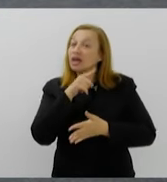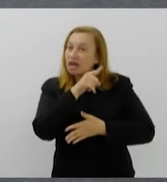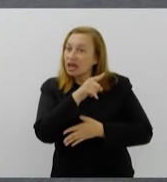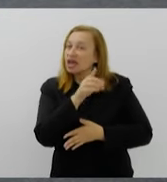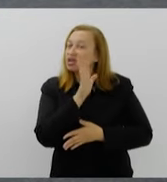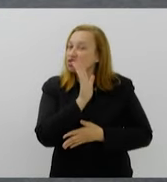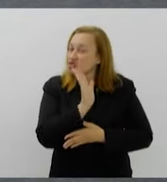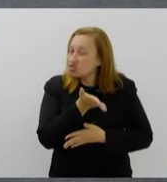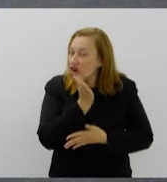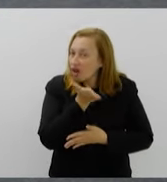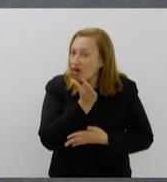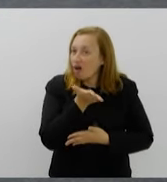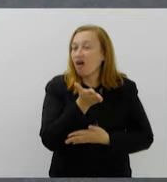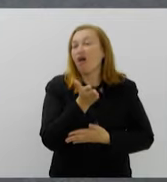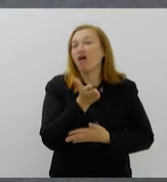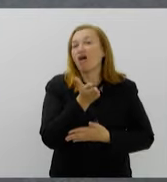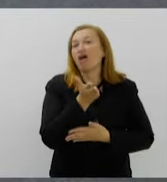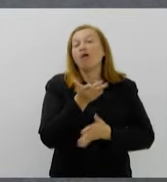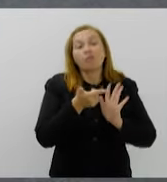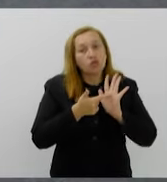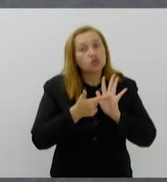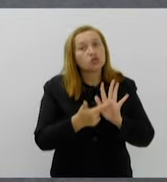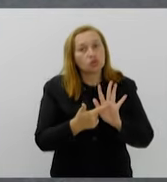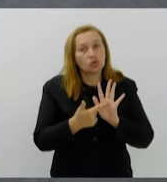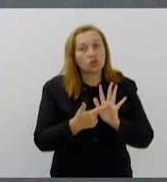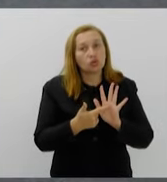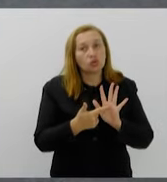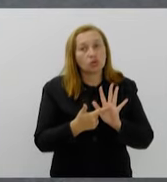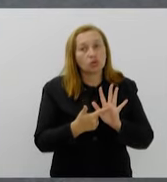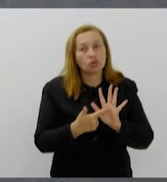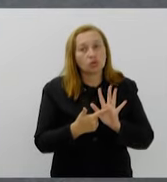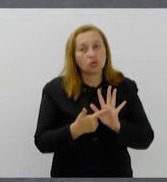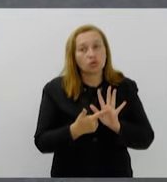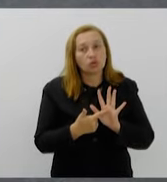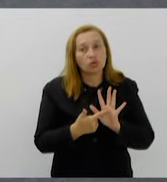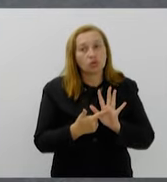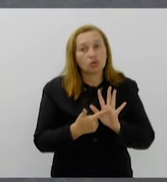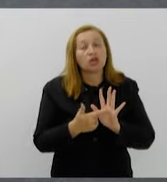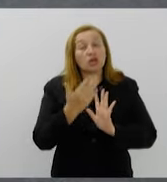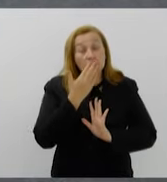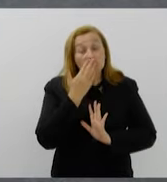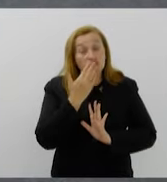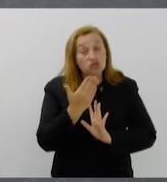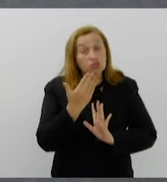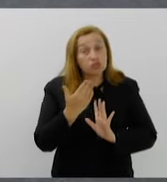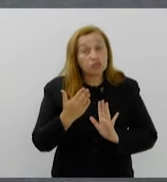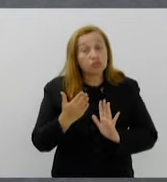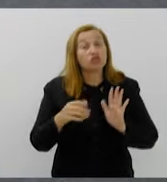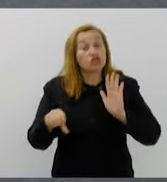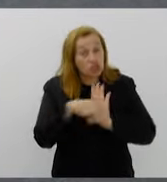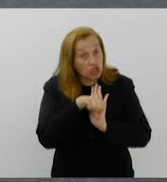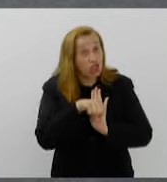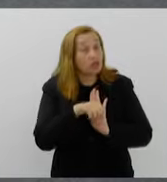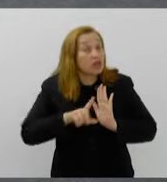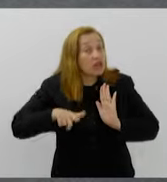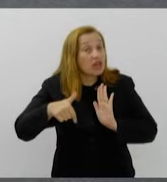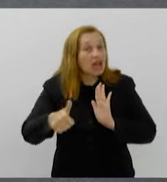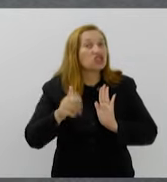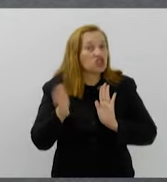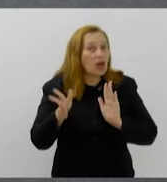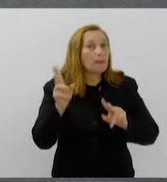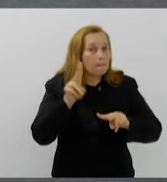uma predisposição uma predisposição a esse tipo de situação de crime já foi